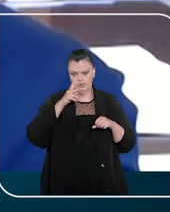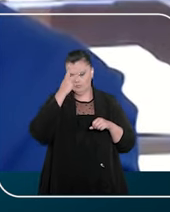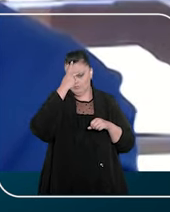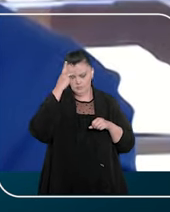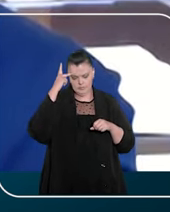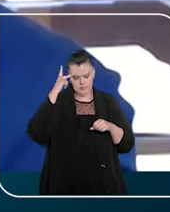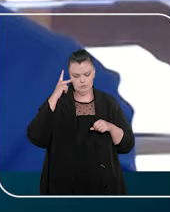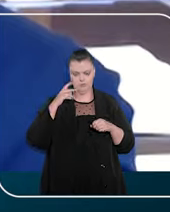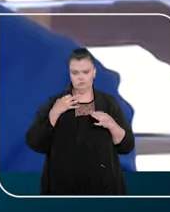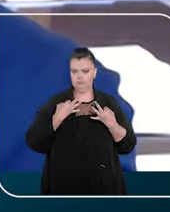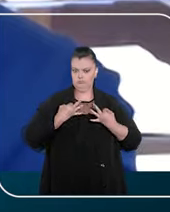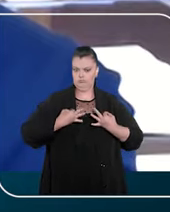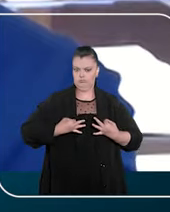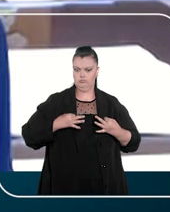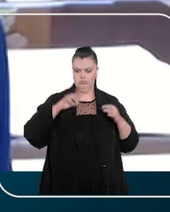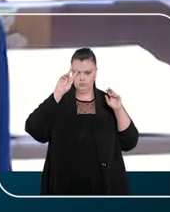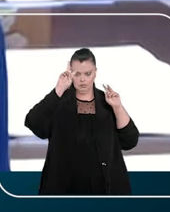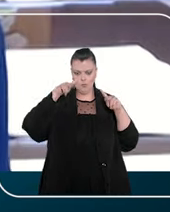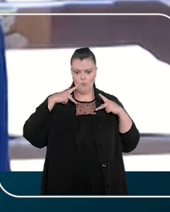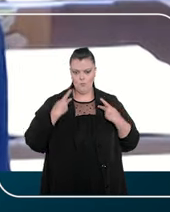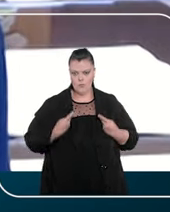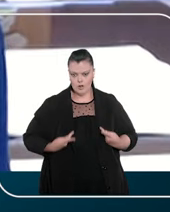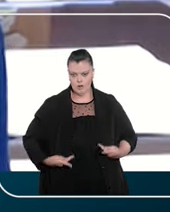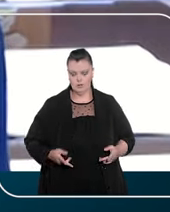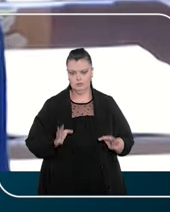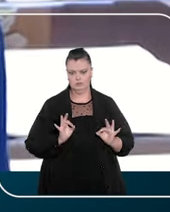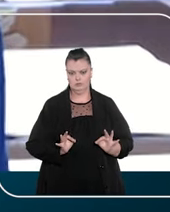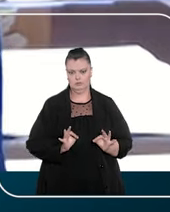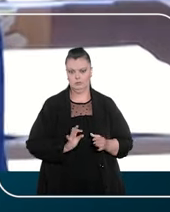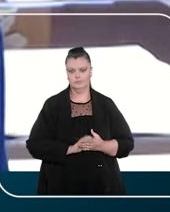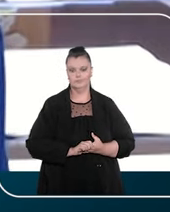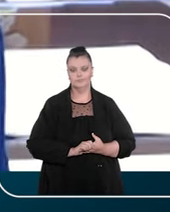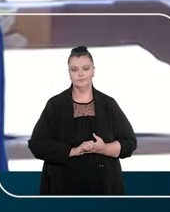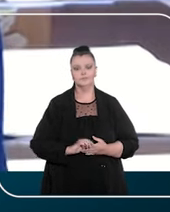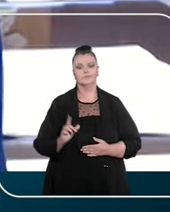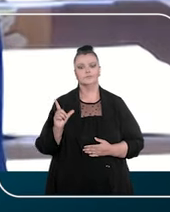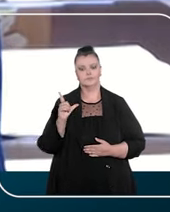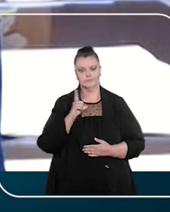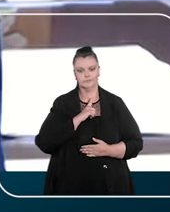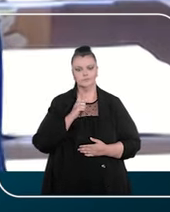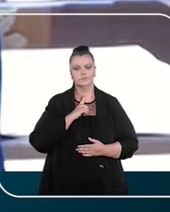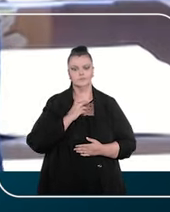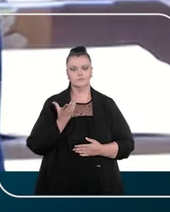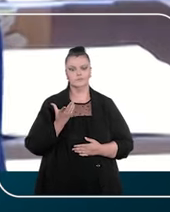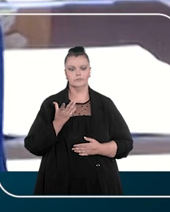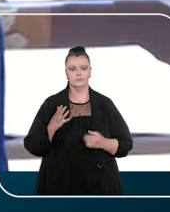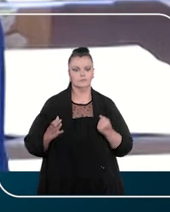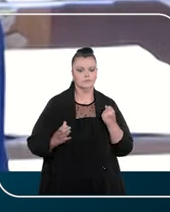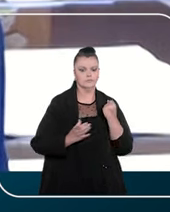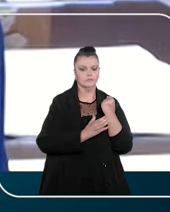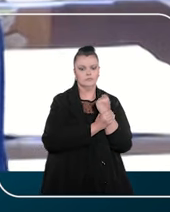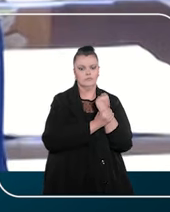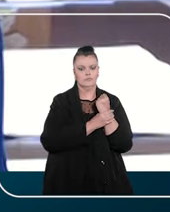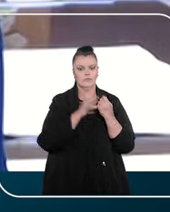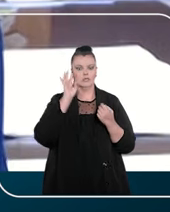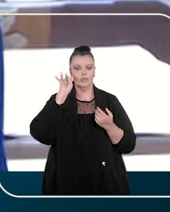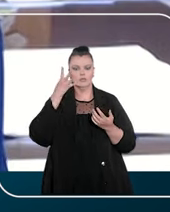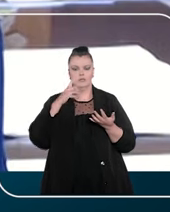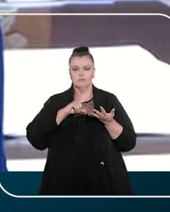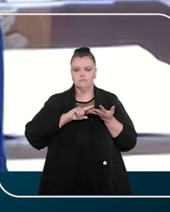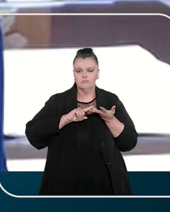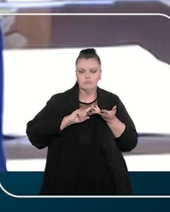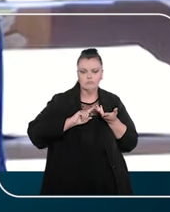Sempre se preocupa com isso. Quer dizer, isto sempre é guia seguro nas